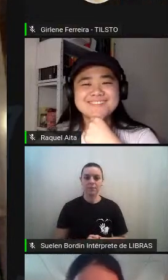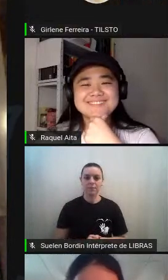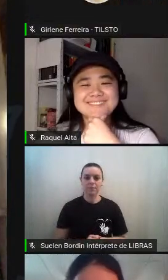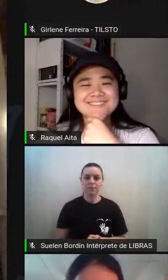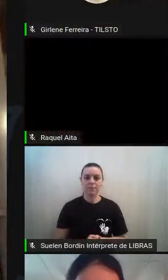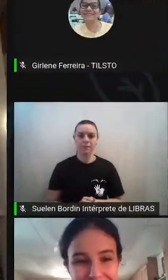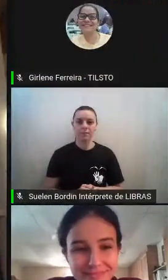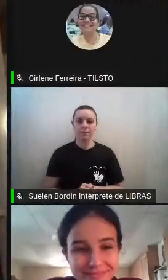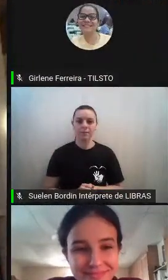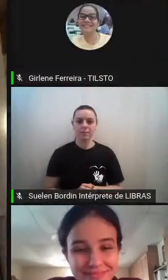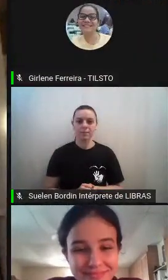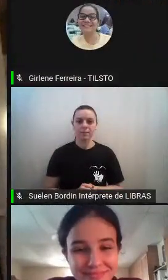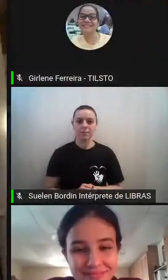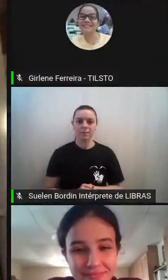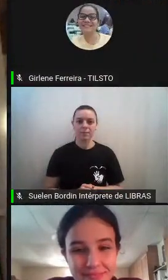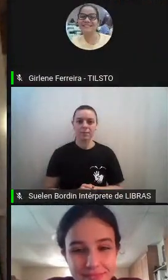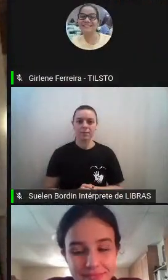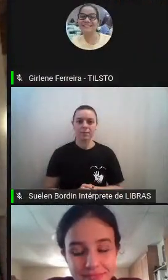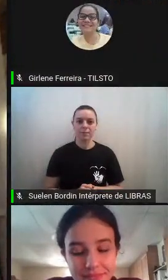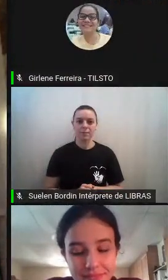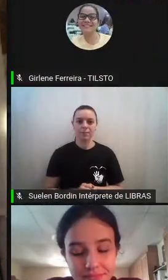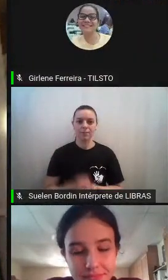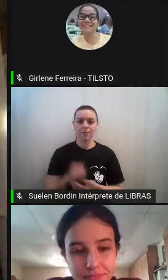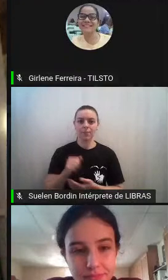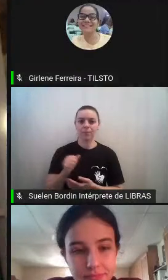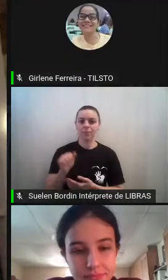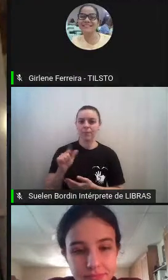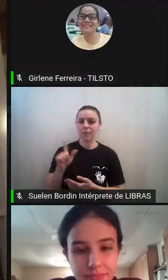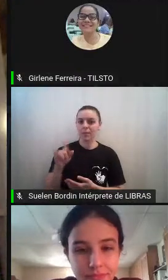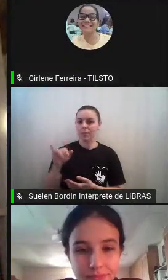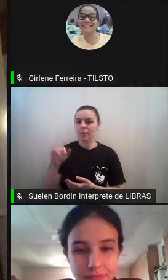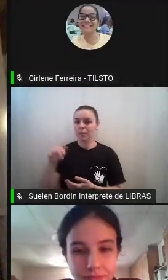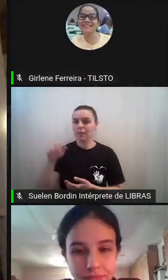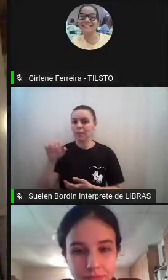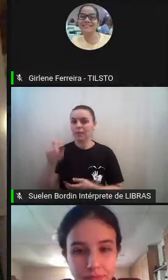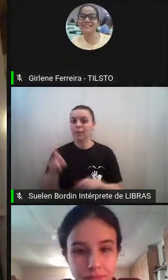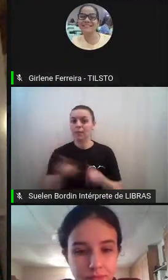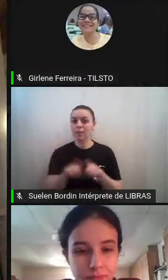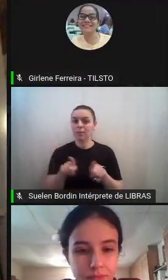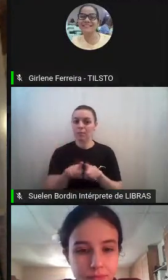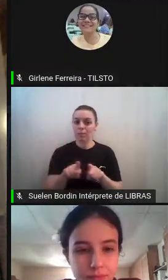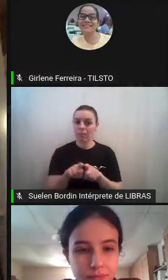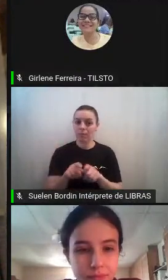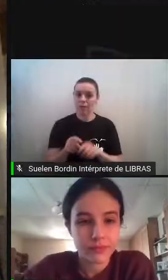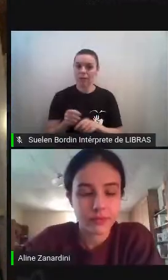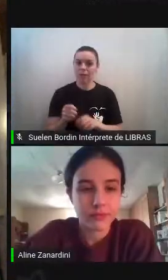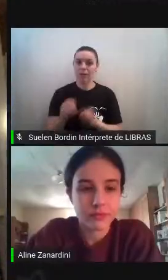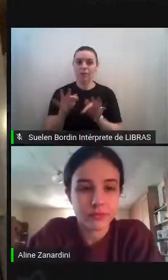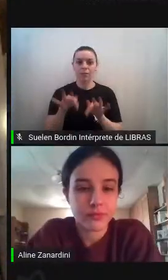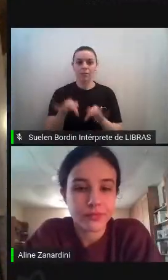É, a Aline Zanardini também foi medalhista da Olimpíada Brasileira de Matemática.